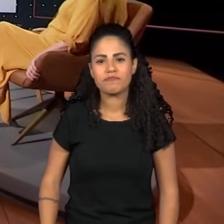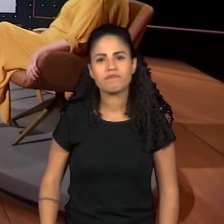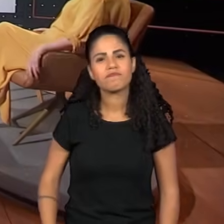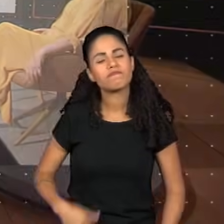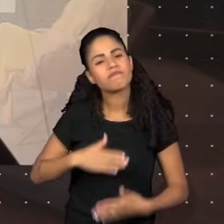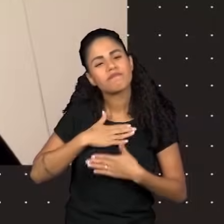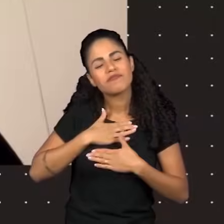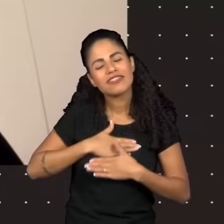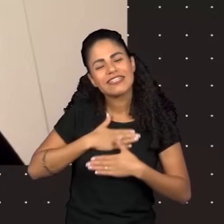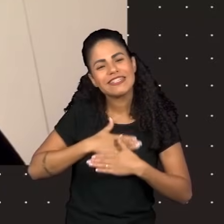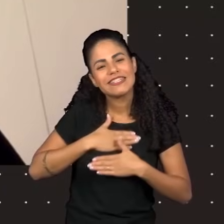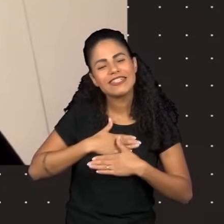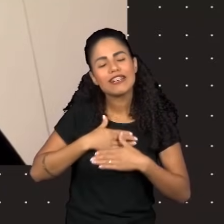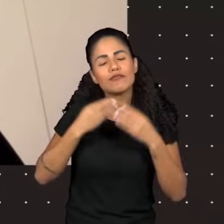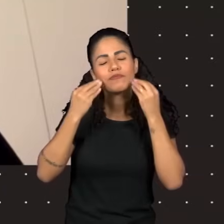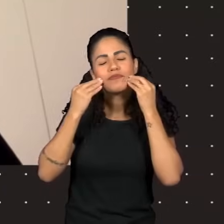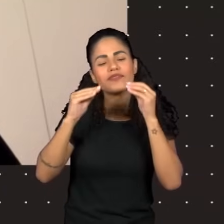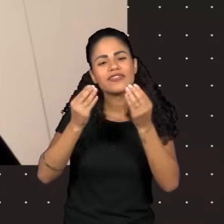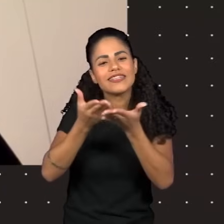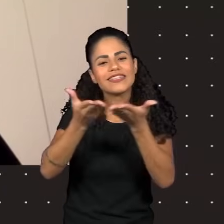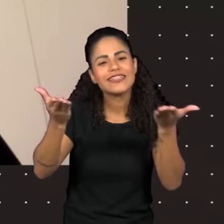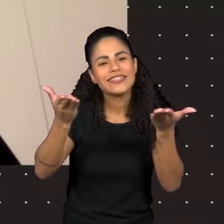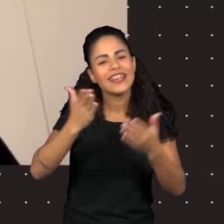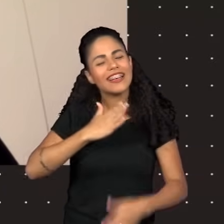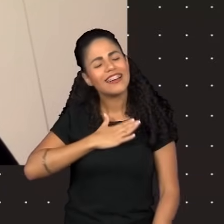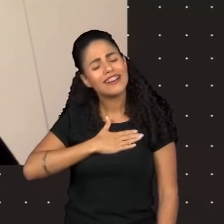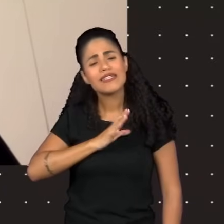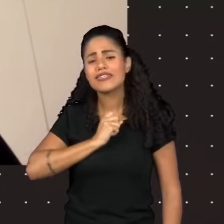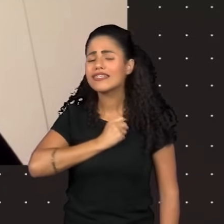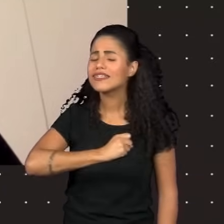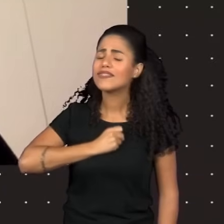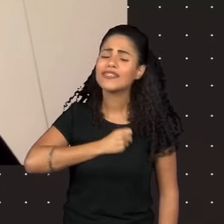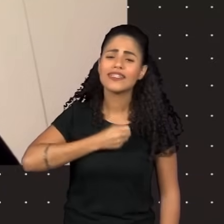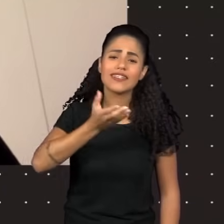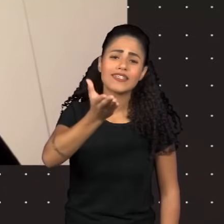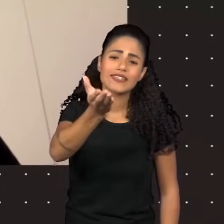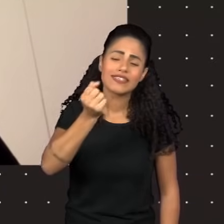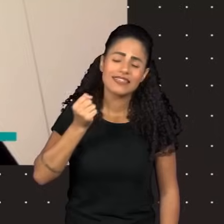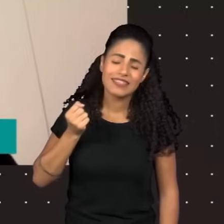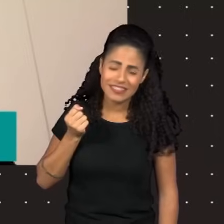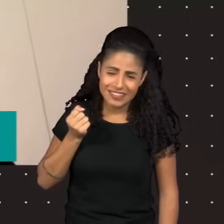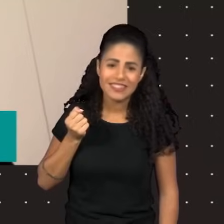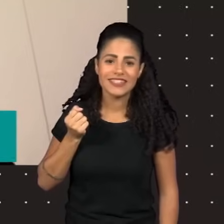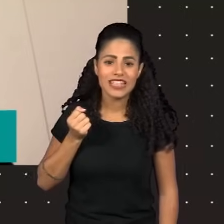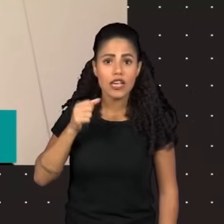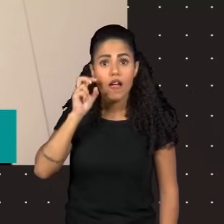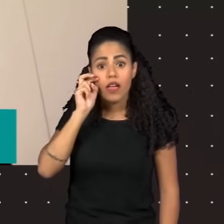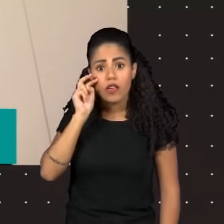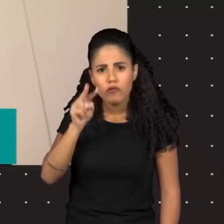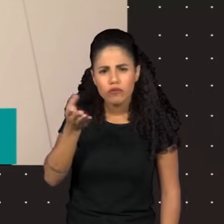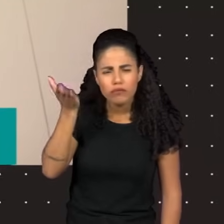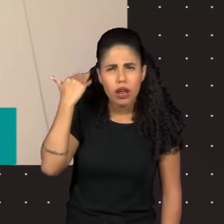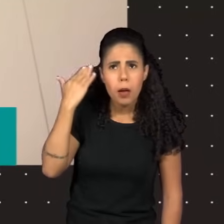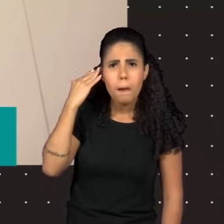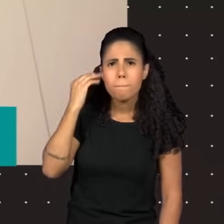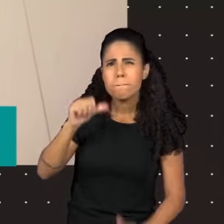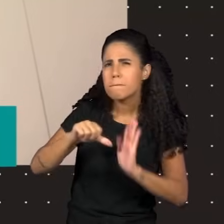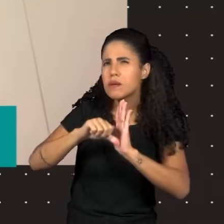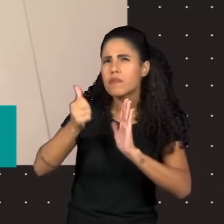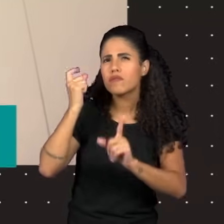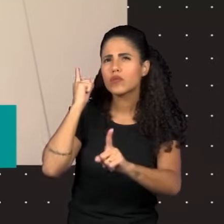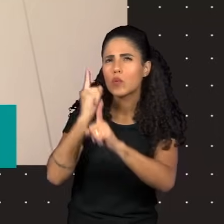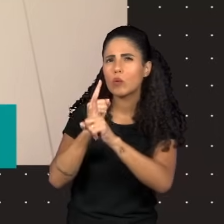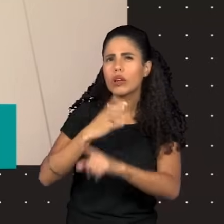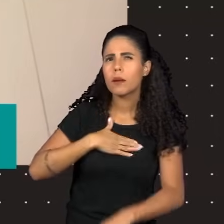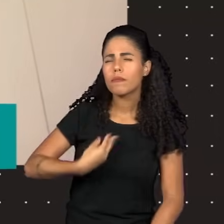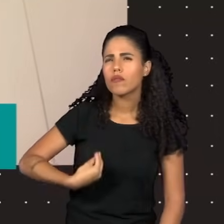Egrey, um beijo imenso, amada, que saudades. Eu vi a Selma Egrey, acho que a primeira vez que eu vi a Selma Egrey na